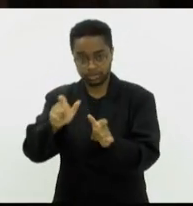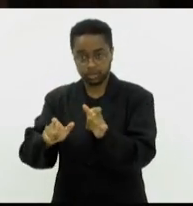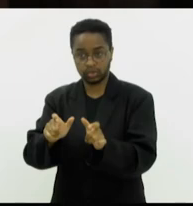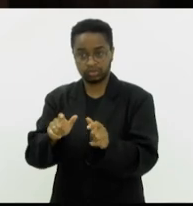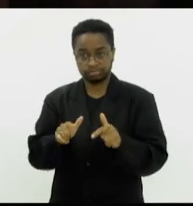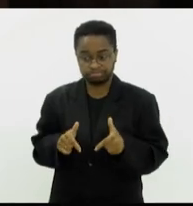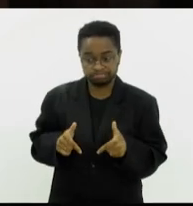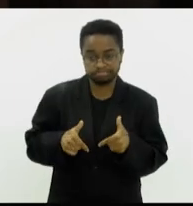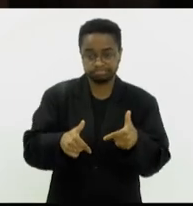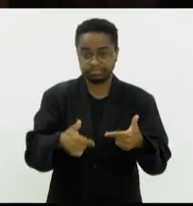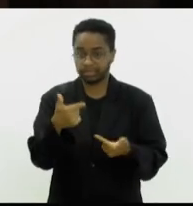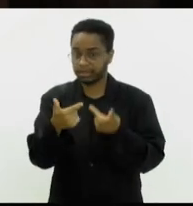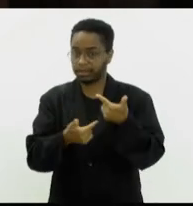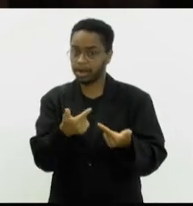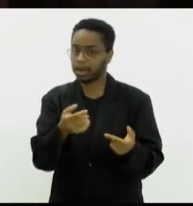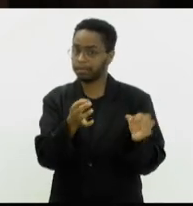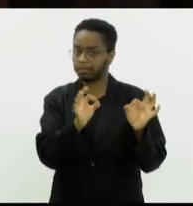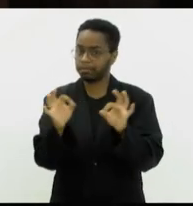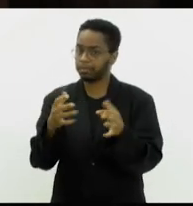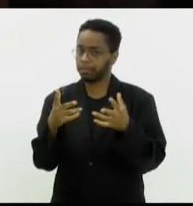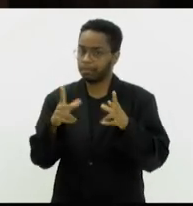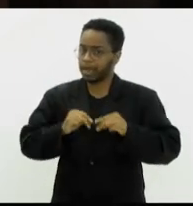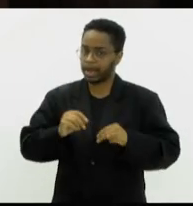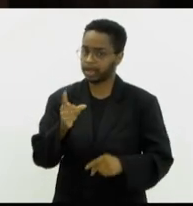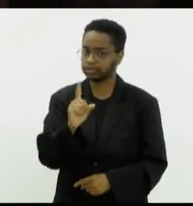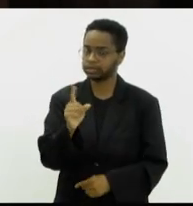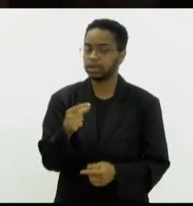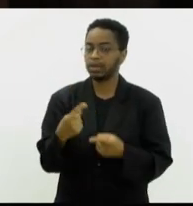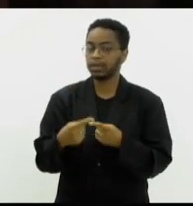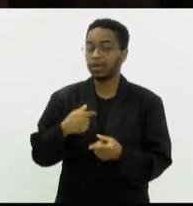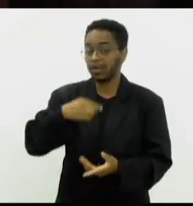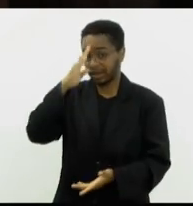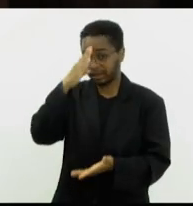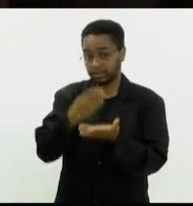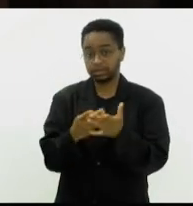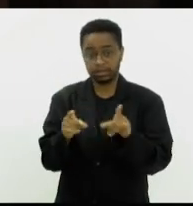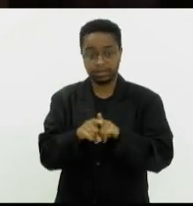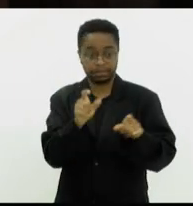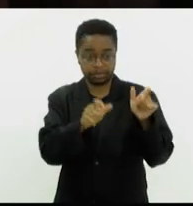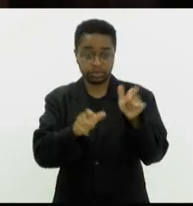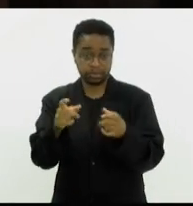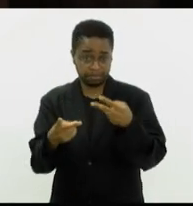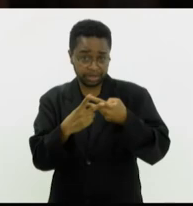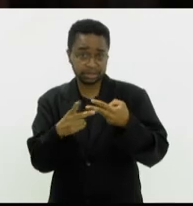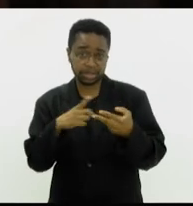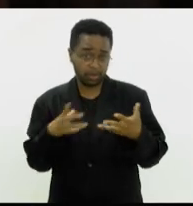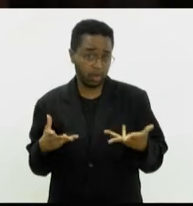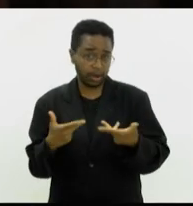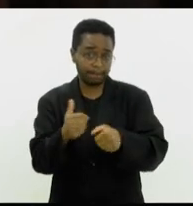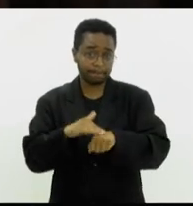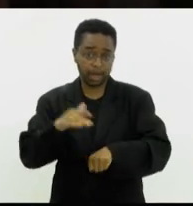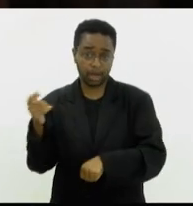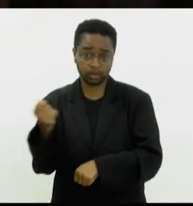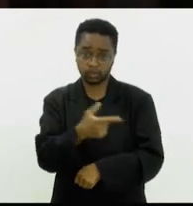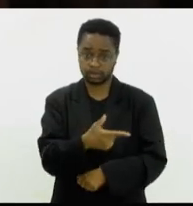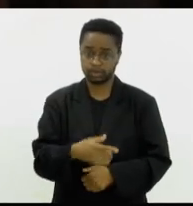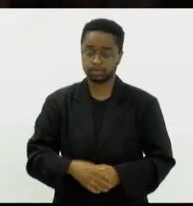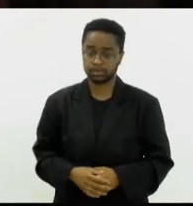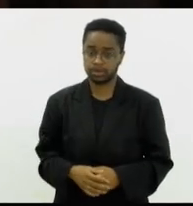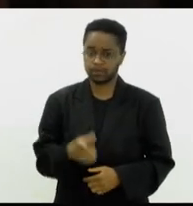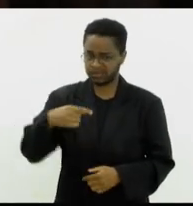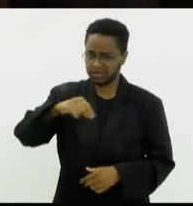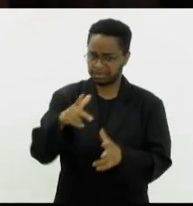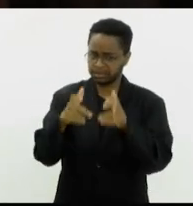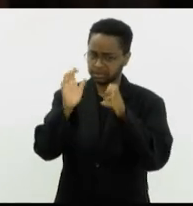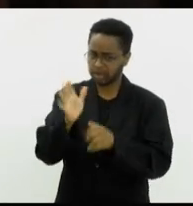enfrentando Ninguém merece porque acredito que até os presos estão tendo mais qualidade que ele senhor já parou lá para ver a ação que eles